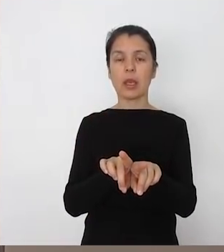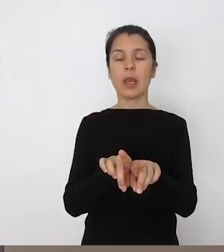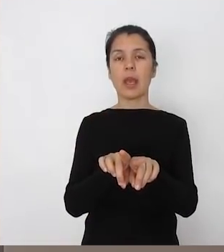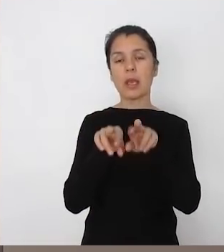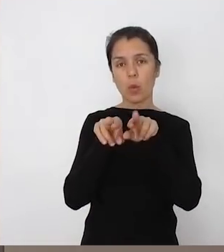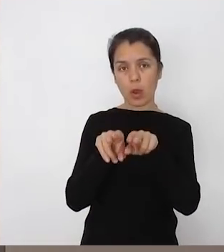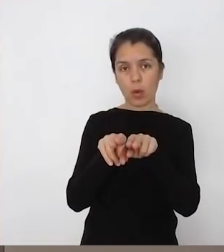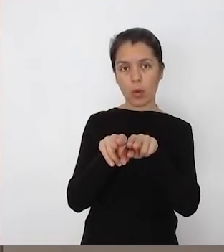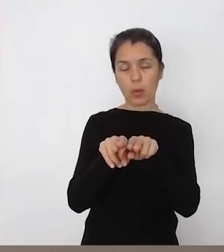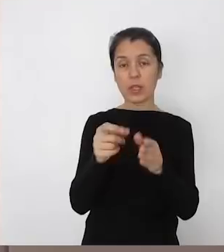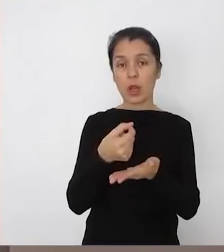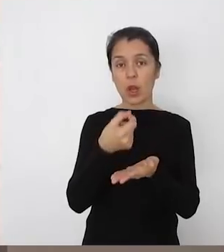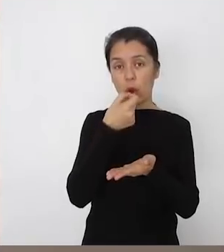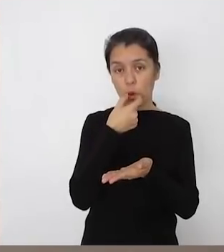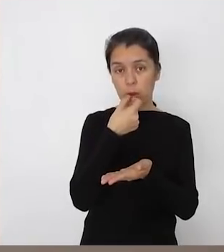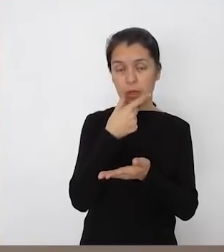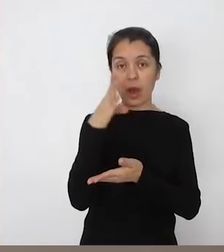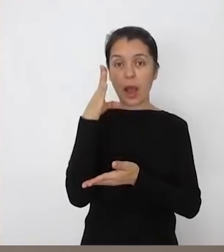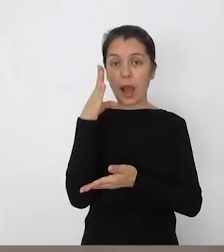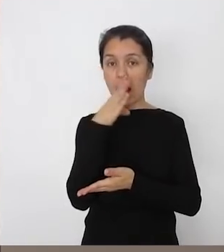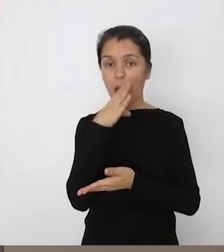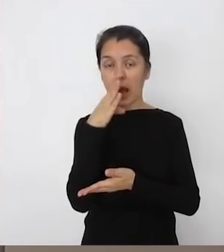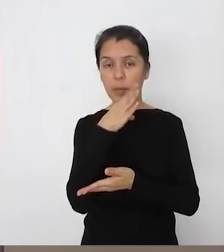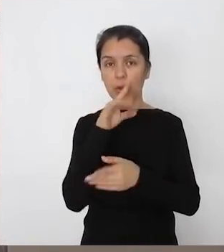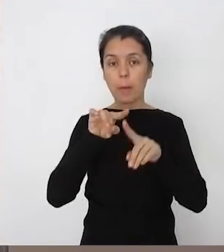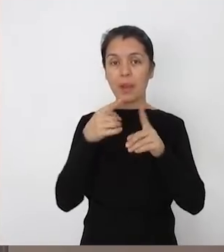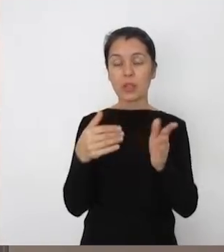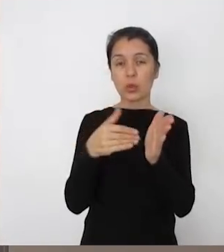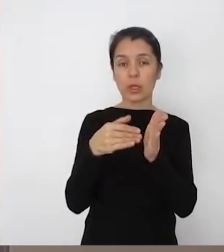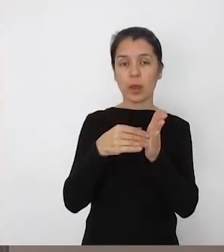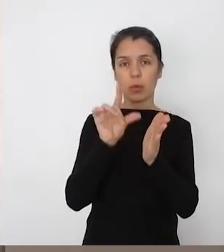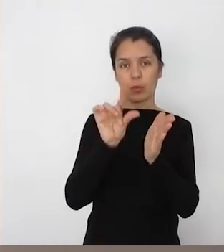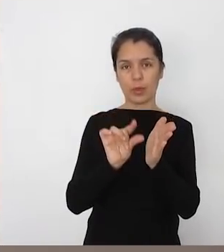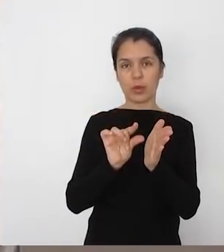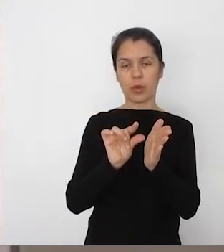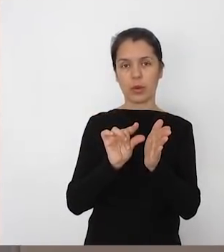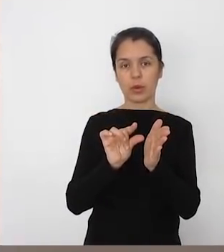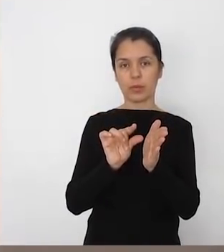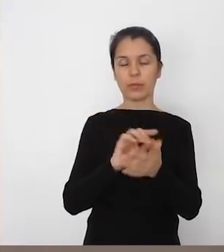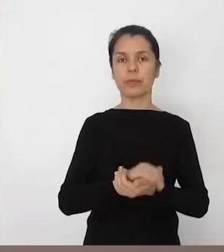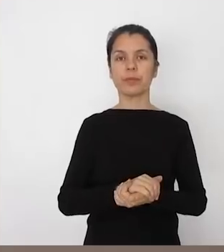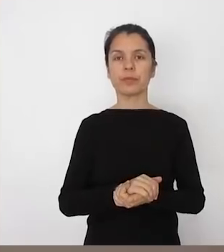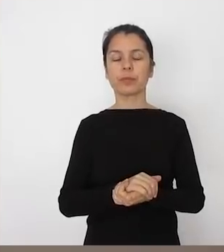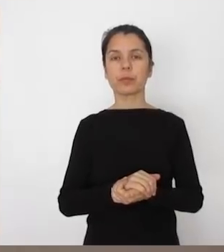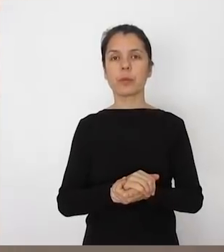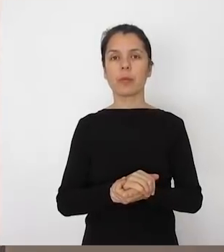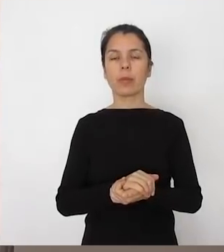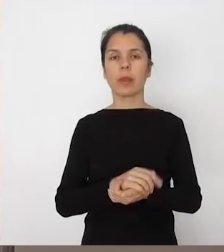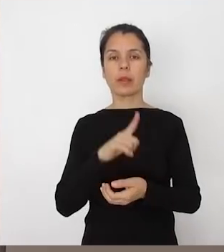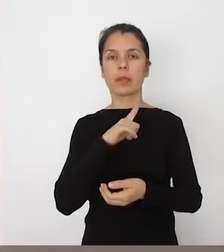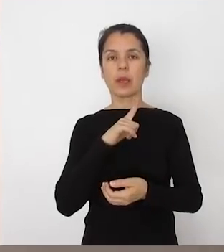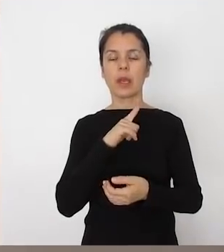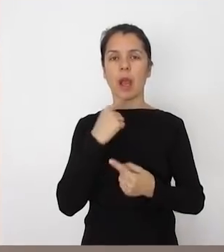1h30, 2 horas. Muito bem, gente, eu agradeço muitíssimo a atenção de vocês, espero ter ajudado a vocês a ter uma